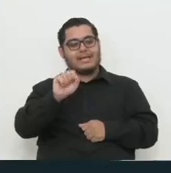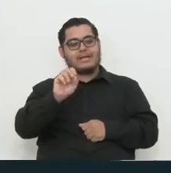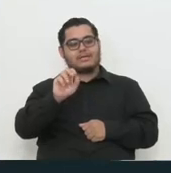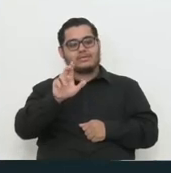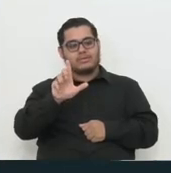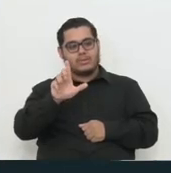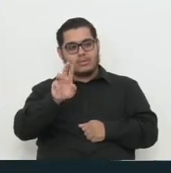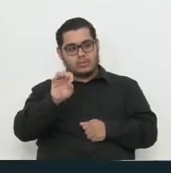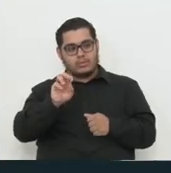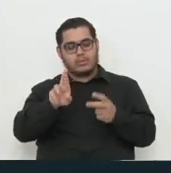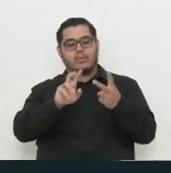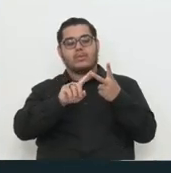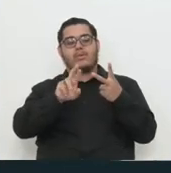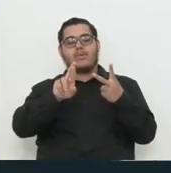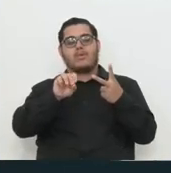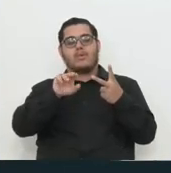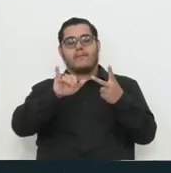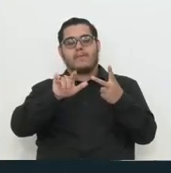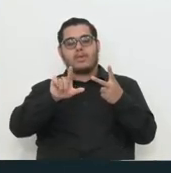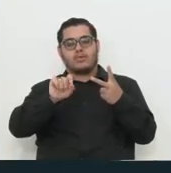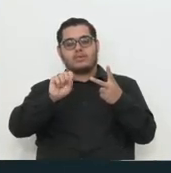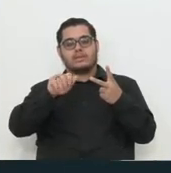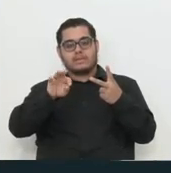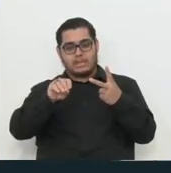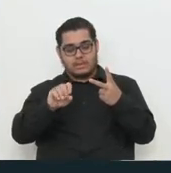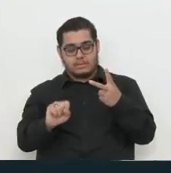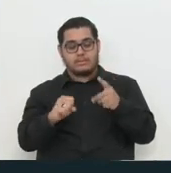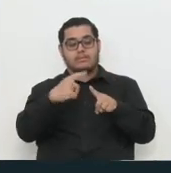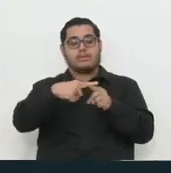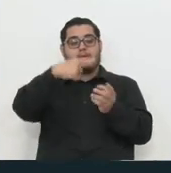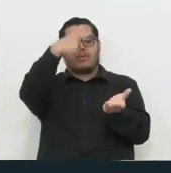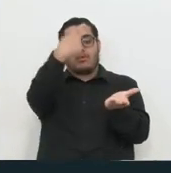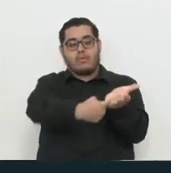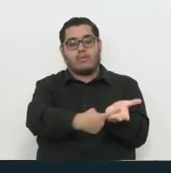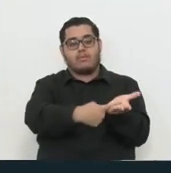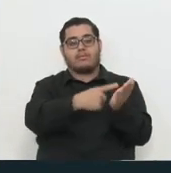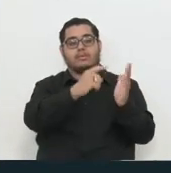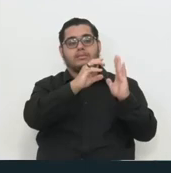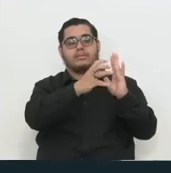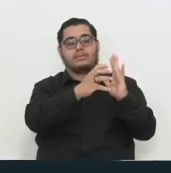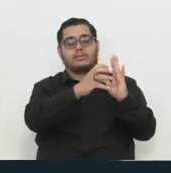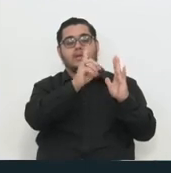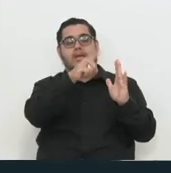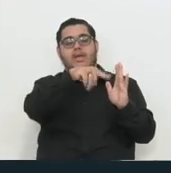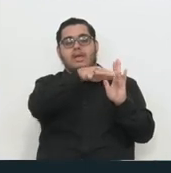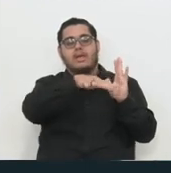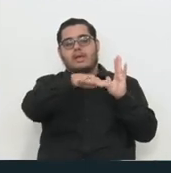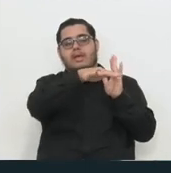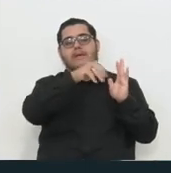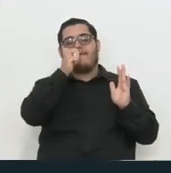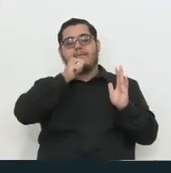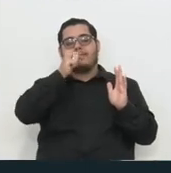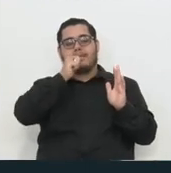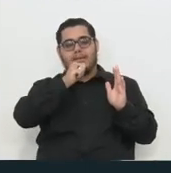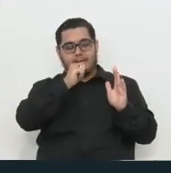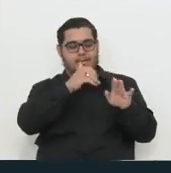o vereador Romildo Santos também por compromisso partidários da área feminina do partido registrado